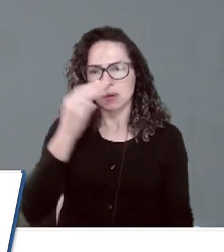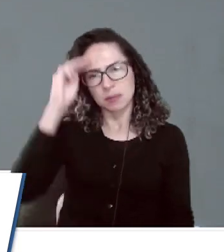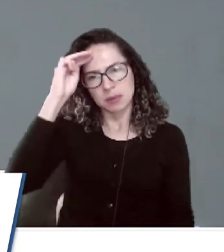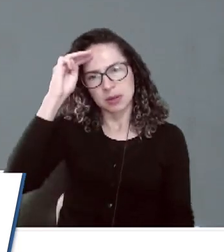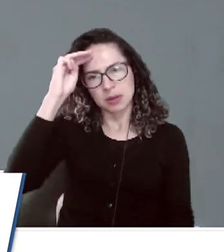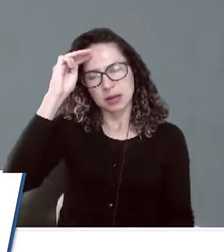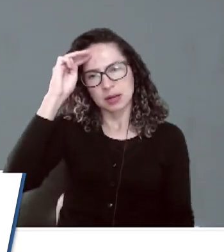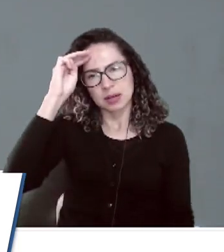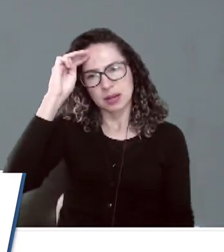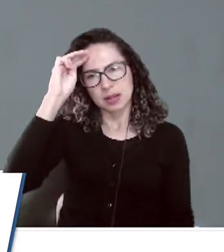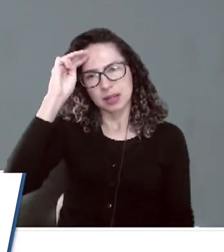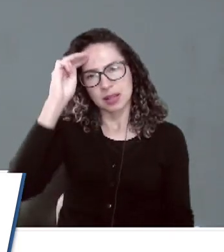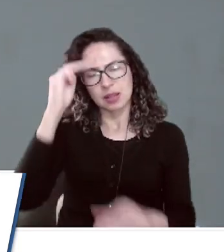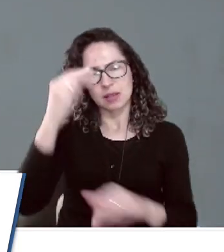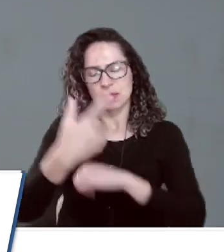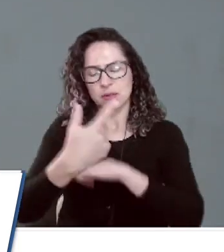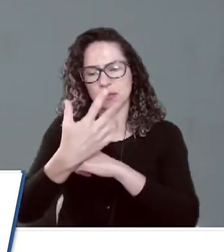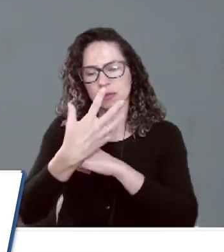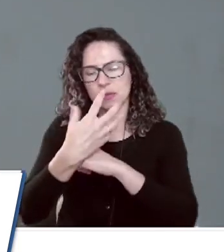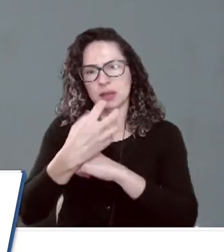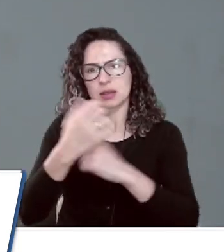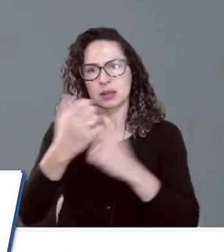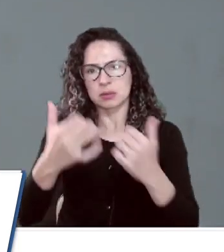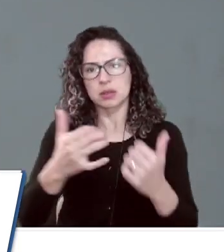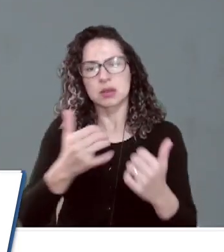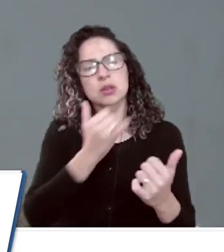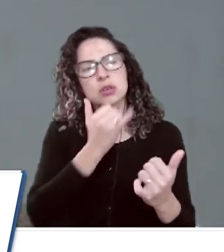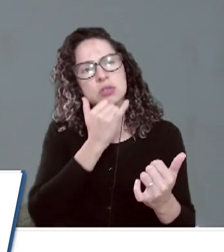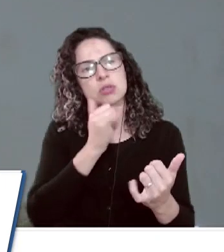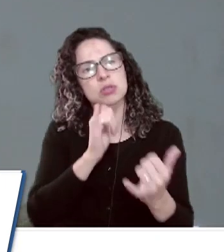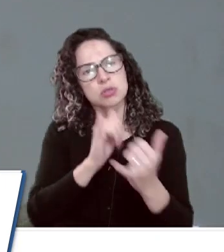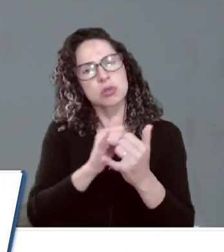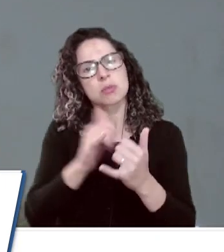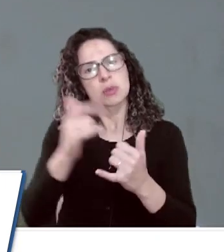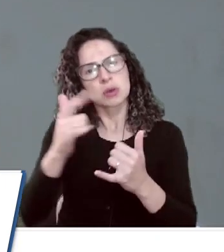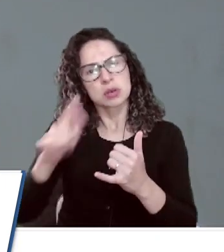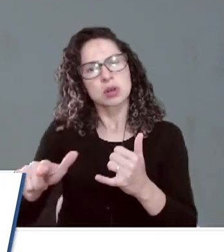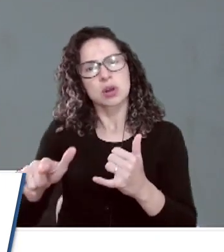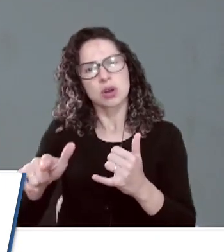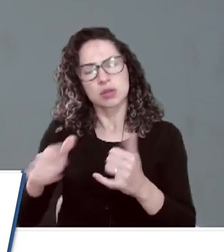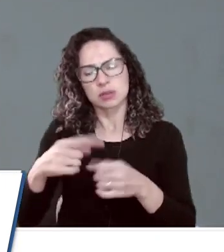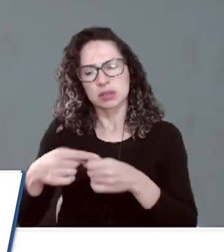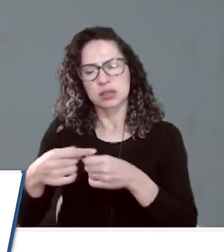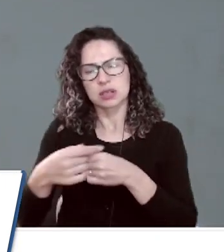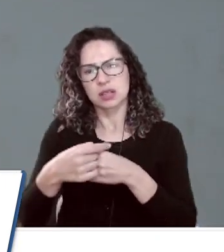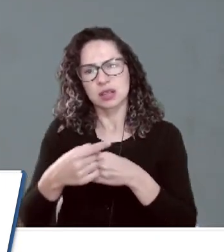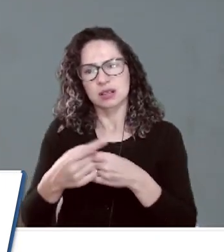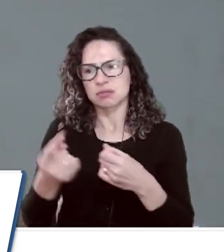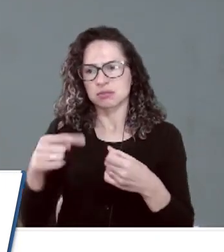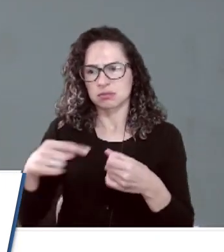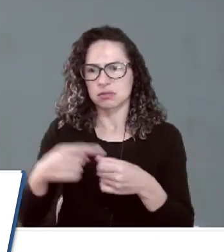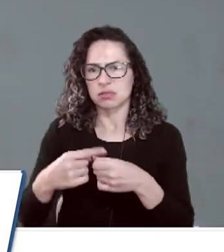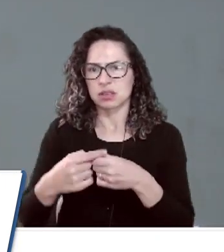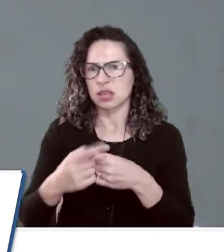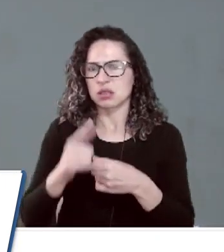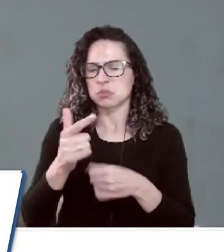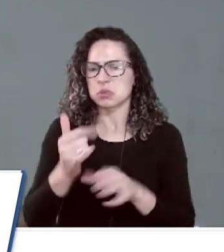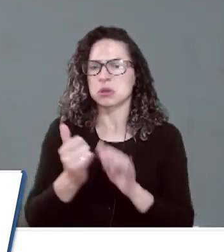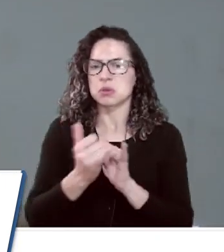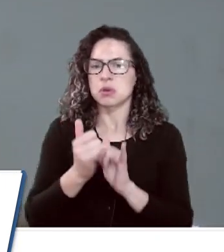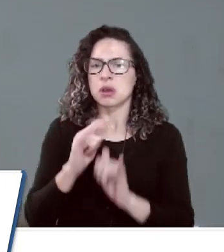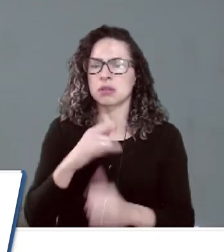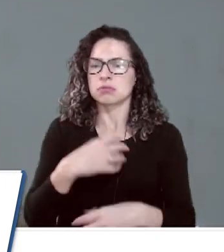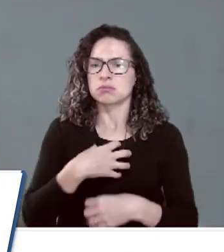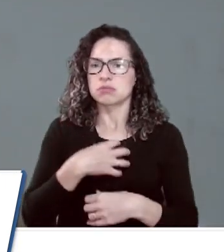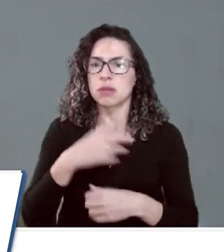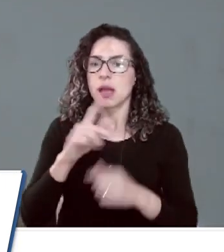um vídeo falando para ele retratar, né, para poder pedir desculpa para a cidade não tem desculpa. Quem está ferido é o povo,